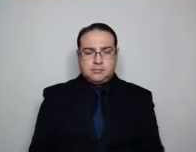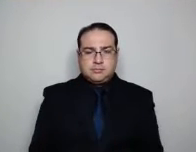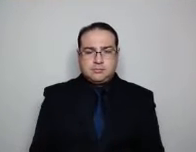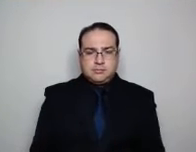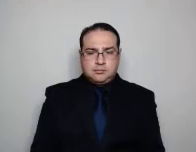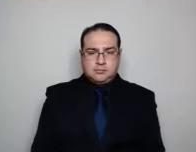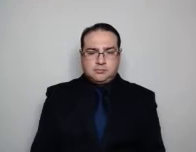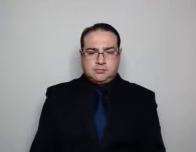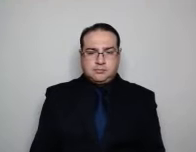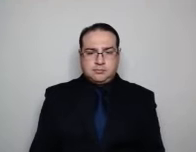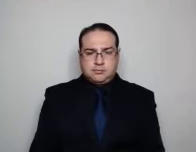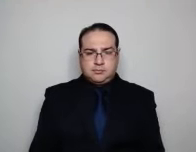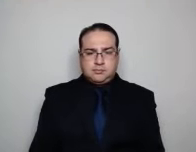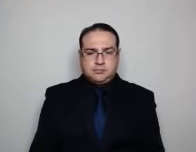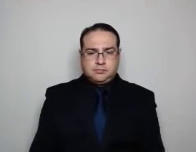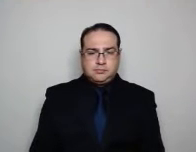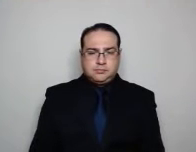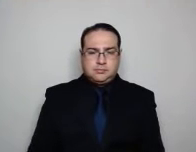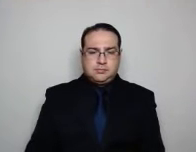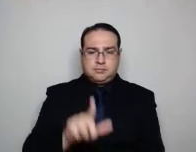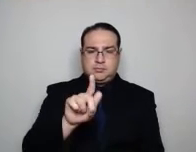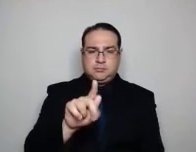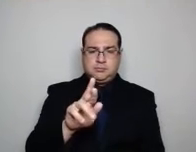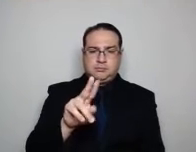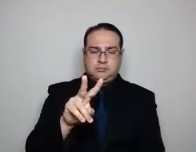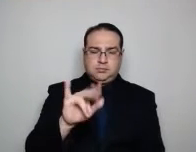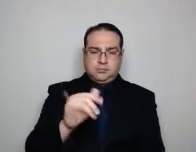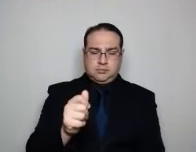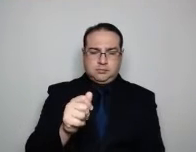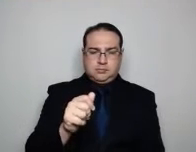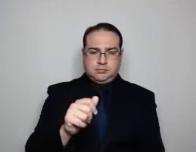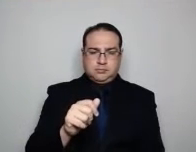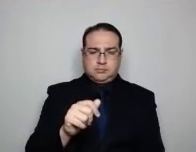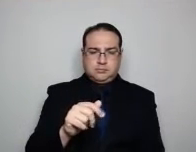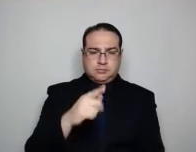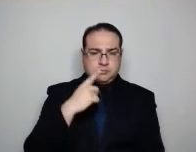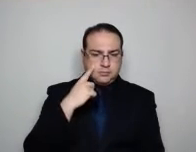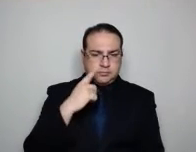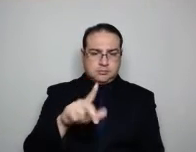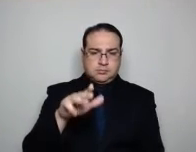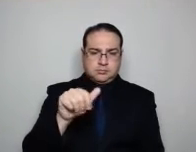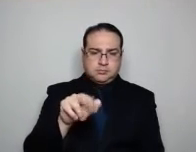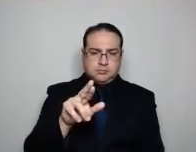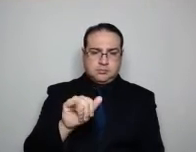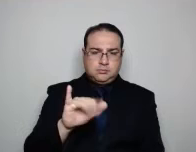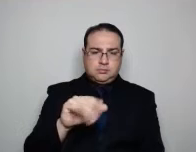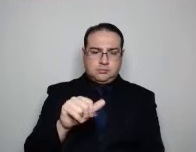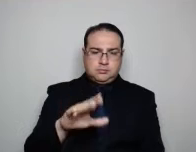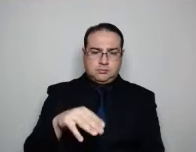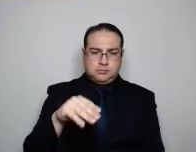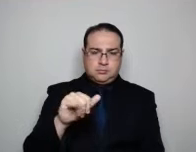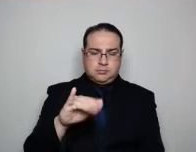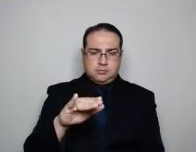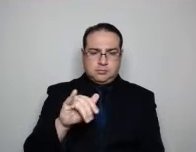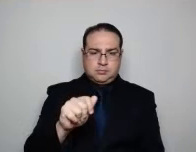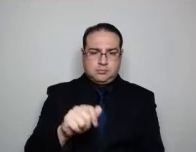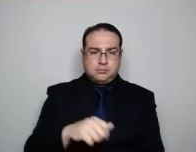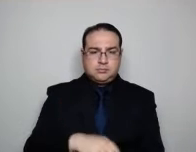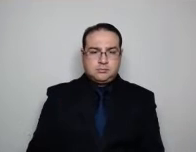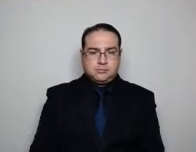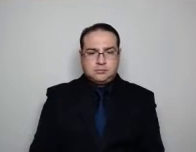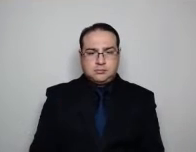2020. Agravante Grande, Javi Forte, limitado. E agravado Maria da Conceição Marinho Maia. Doutor Cornélio. Pois